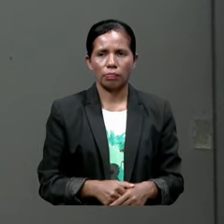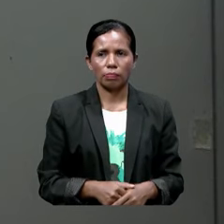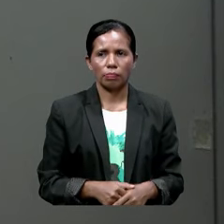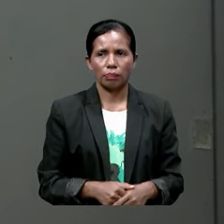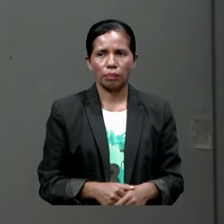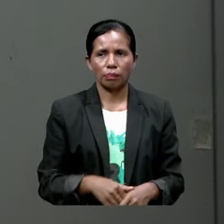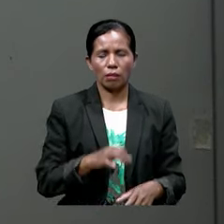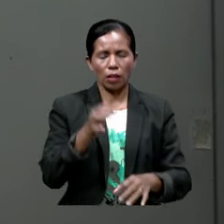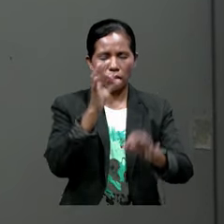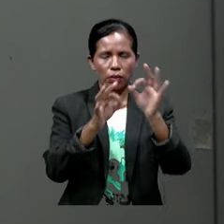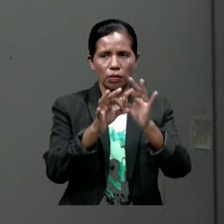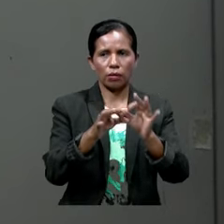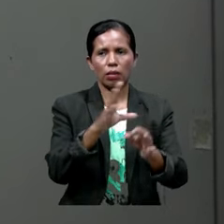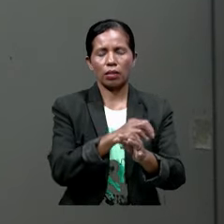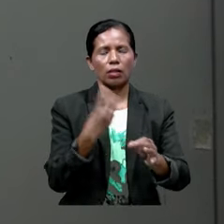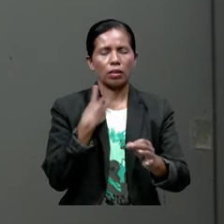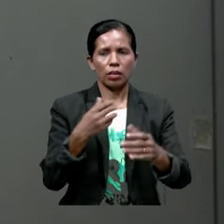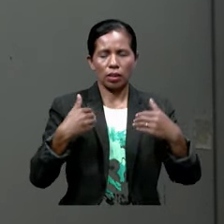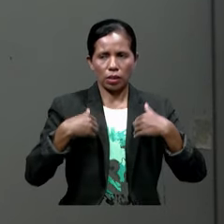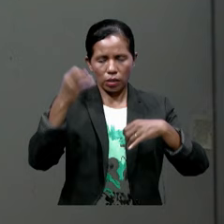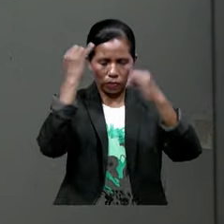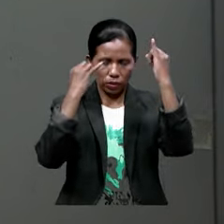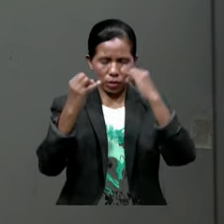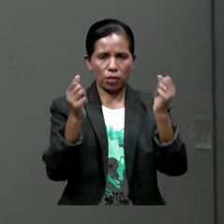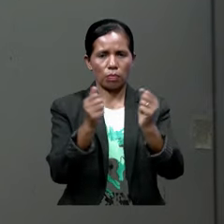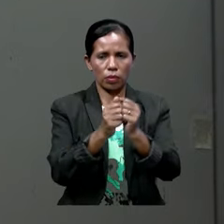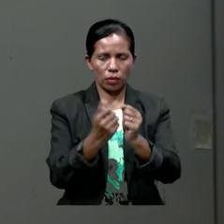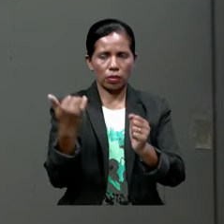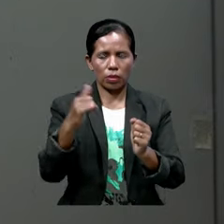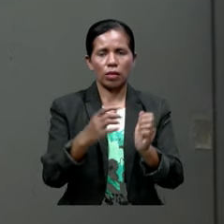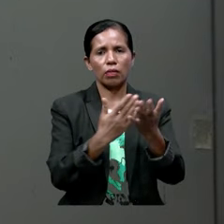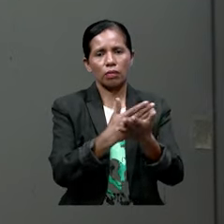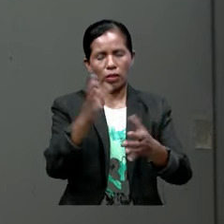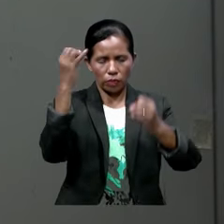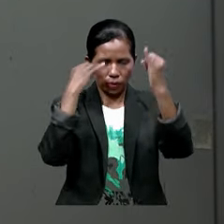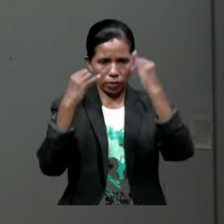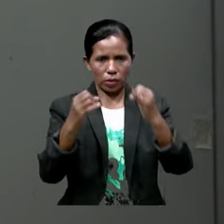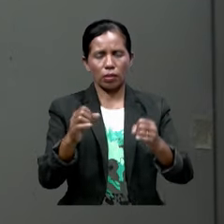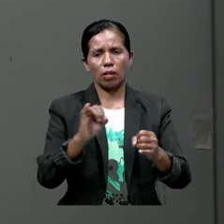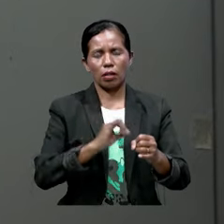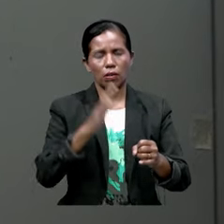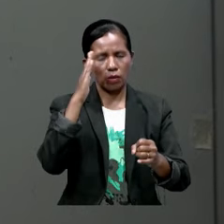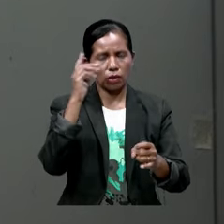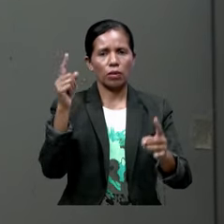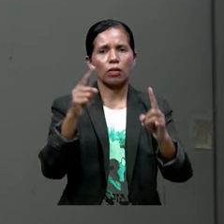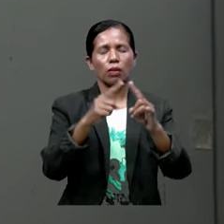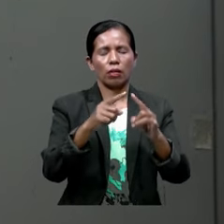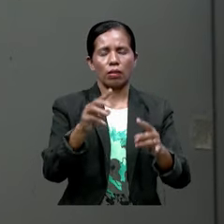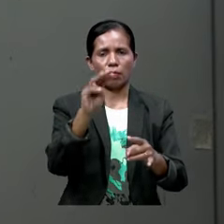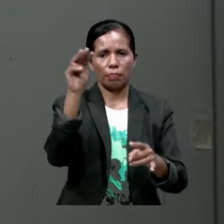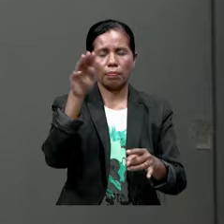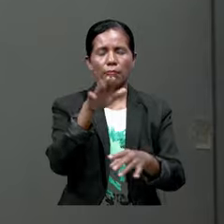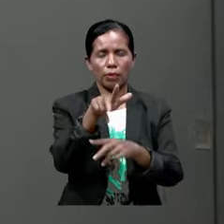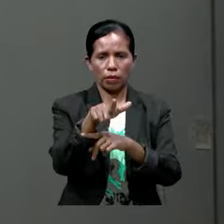município. Há garante tava supervisor, ita ia informação para mais ela. Ita passa informação. Há um to media mo sausi follow up na fatin